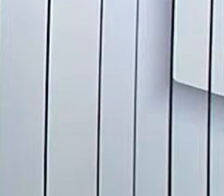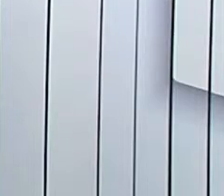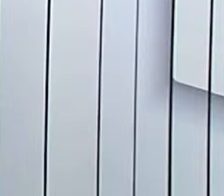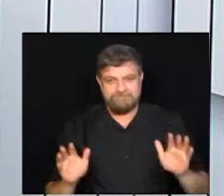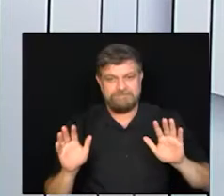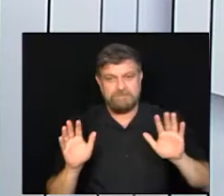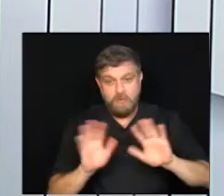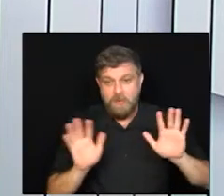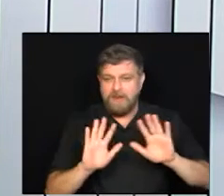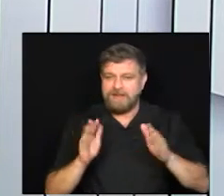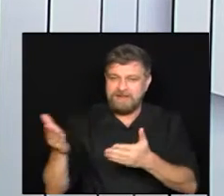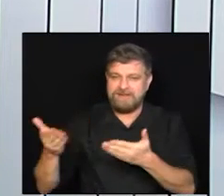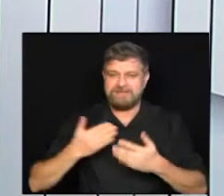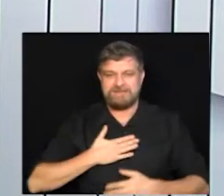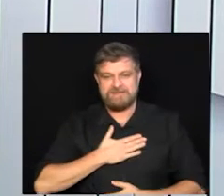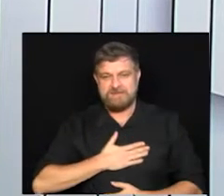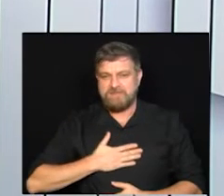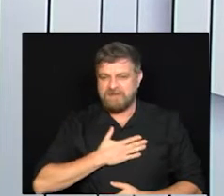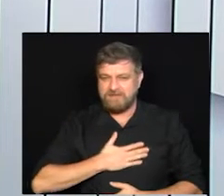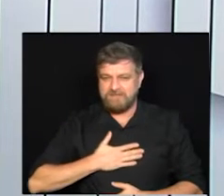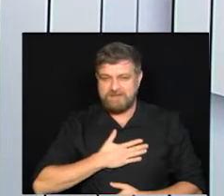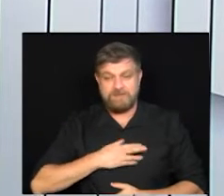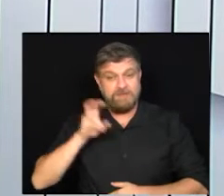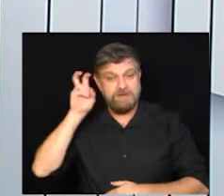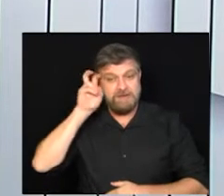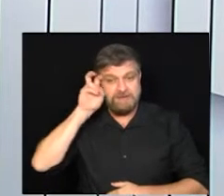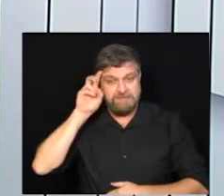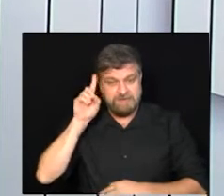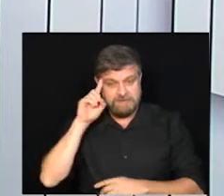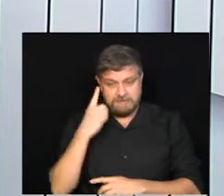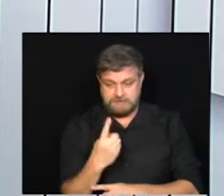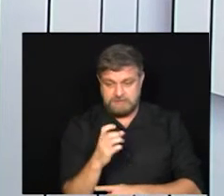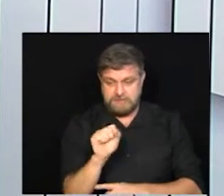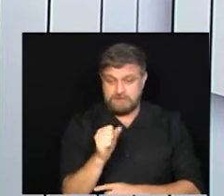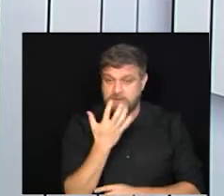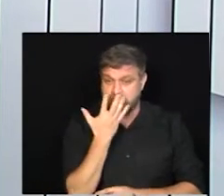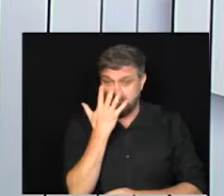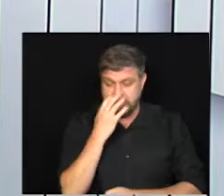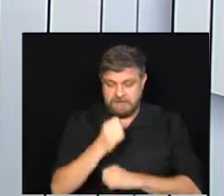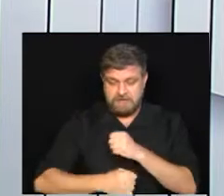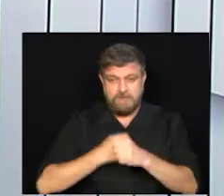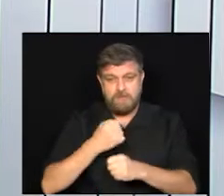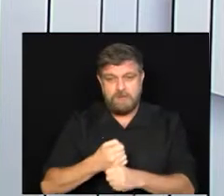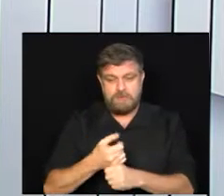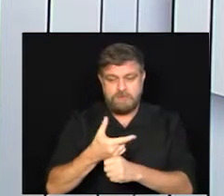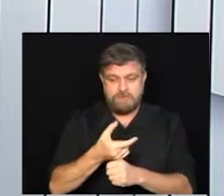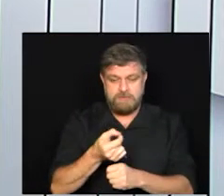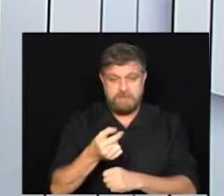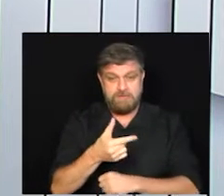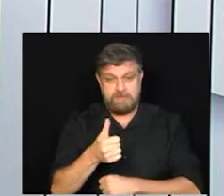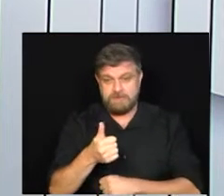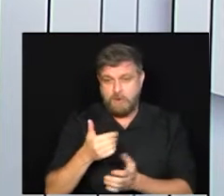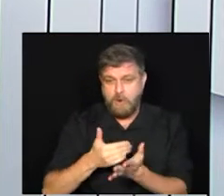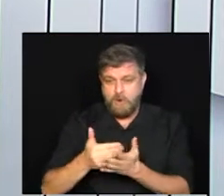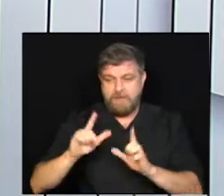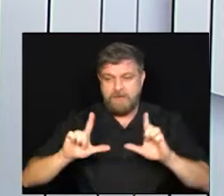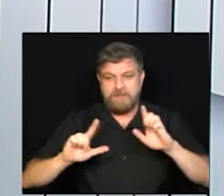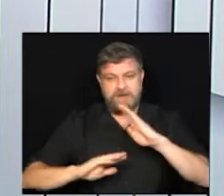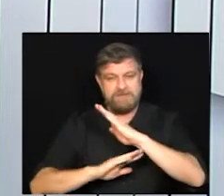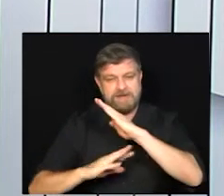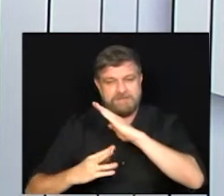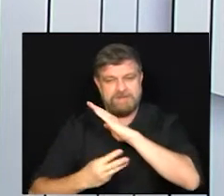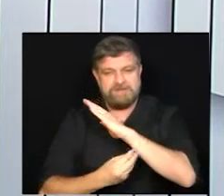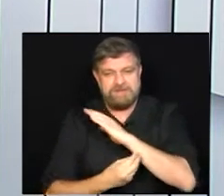Olá, seja bem-vinda, seja bem-vindo. Quinta-feira, 18 de fevereiro de 2021. Começa agora o Câmara